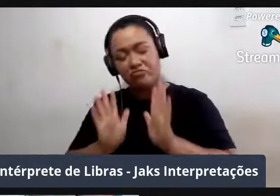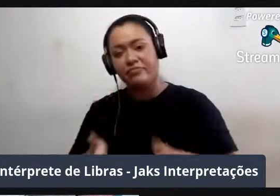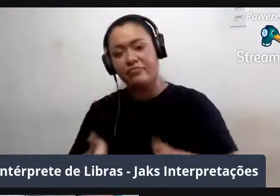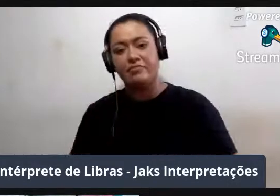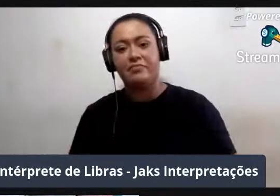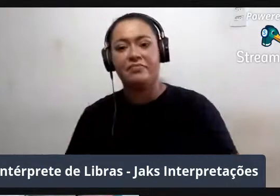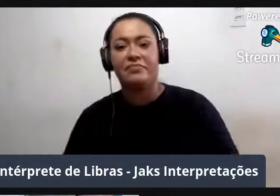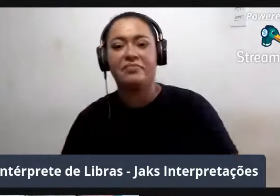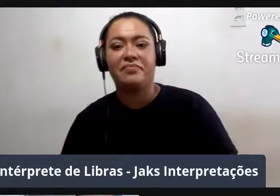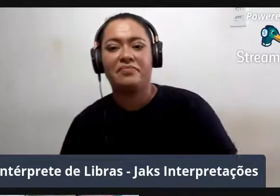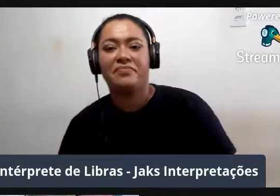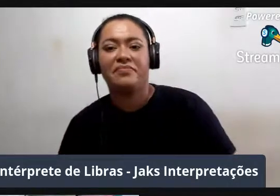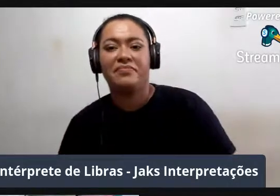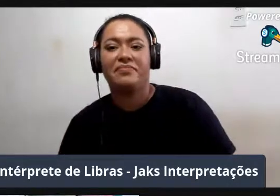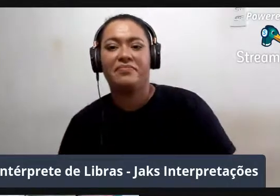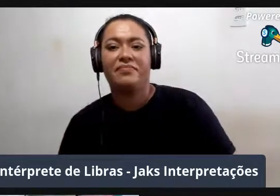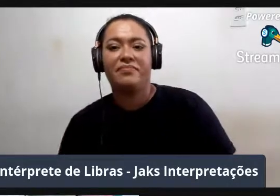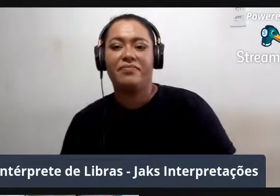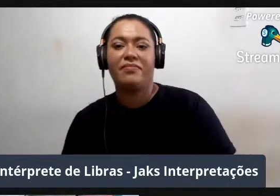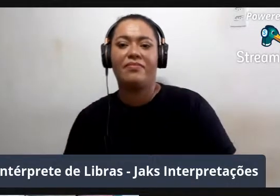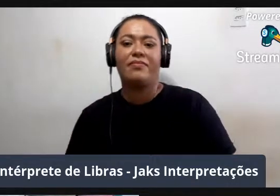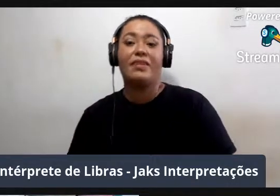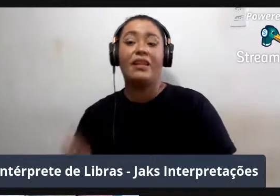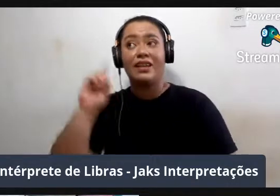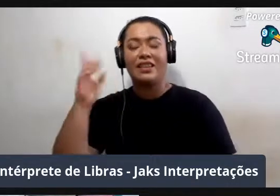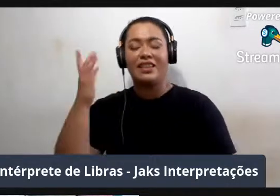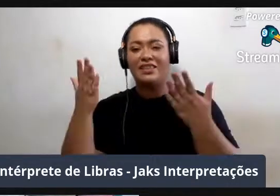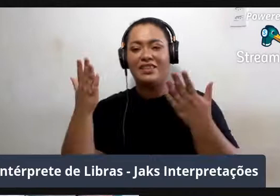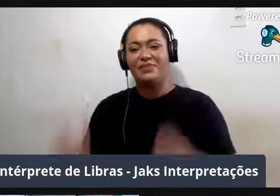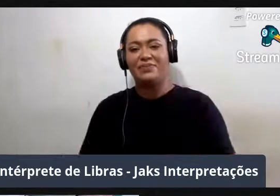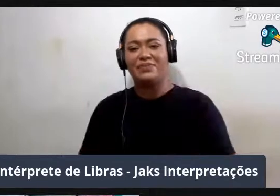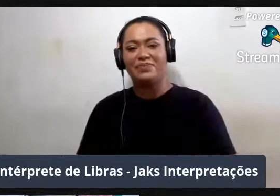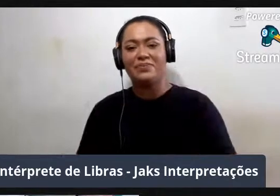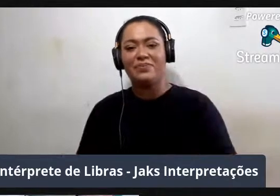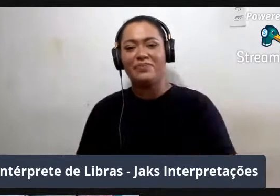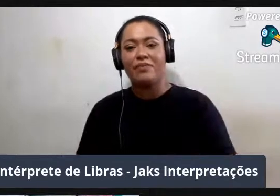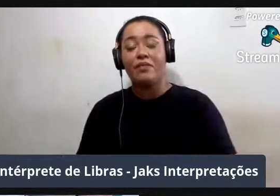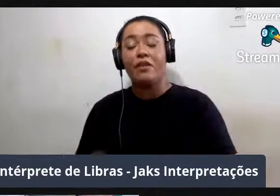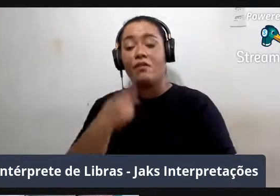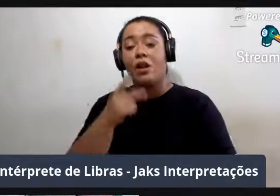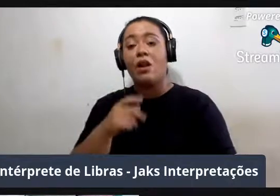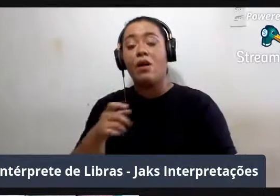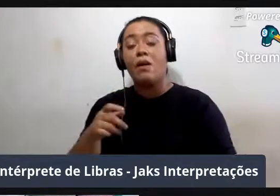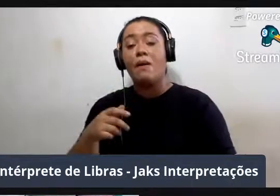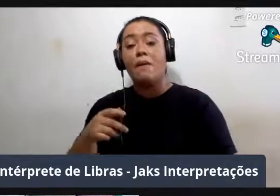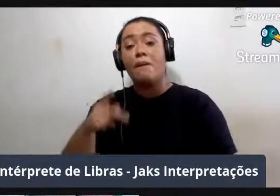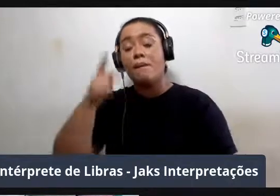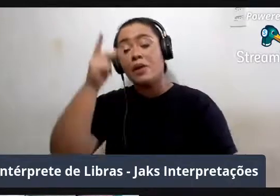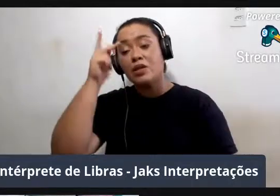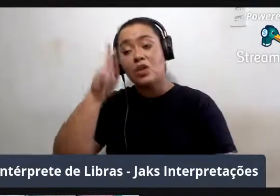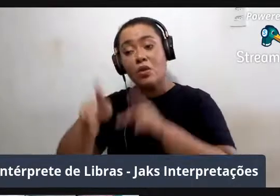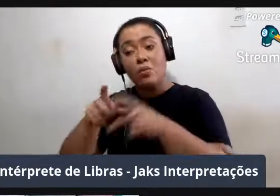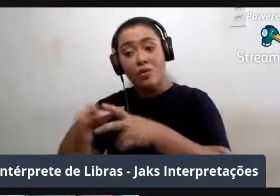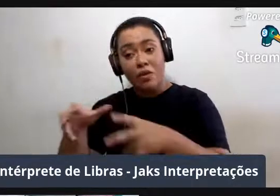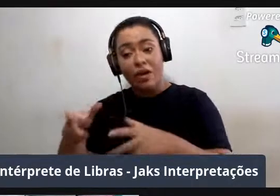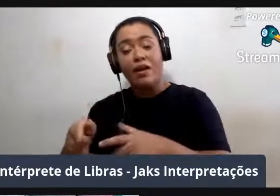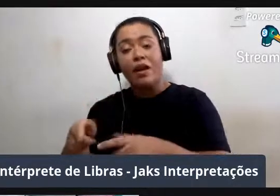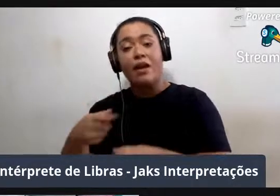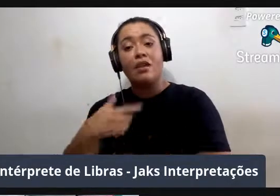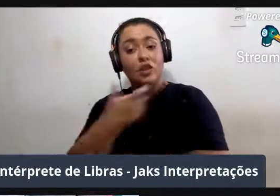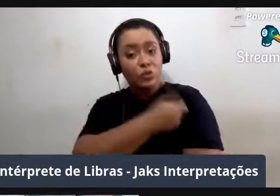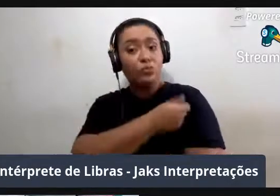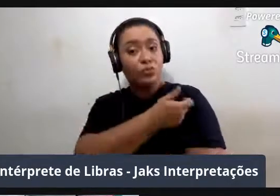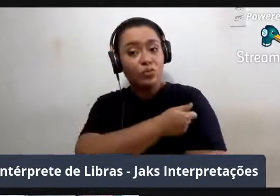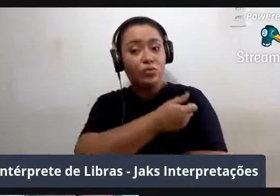Graças a Deus. E a maioria do pessoal está tomando a vacina ou está meio a meio? Como é que está? Está